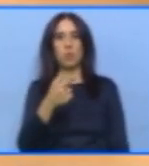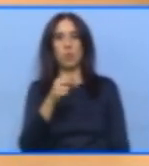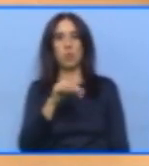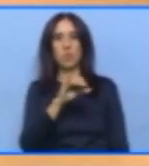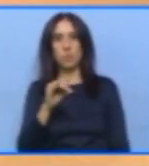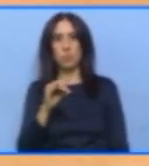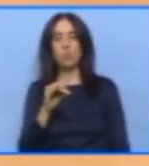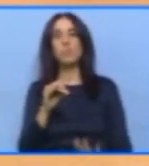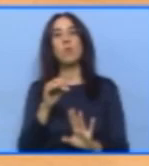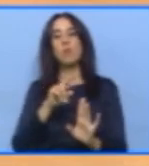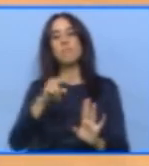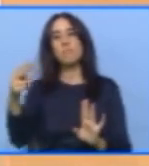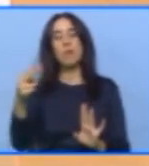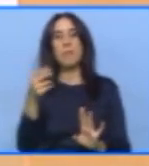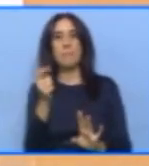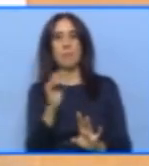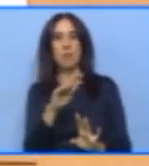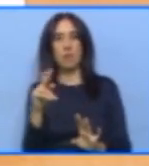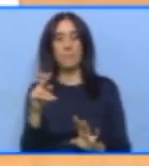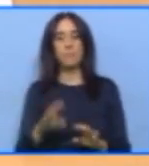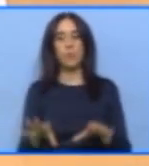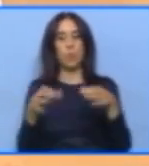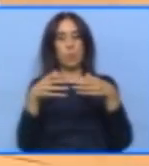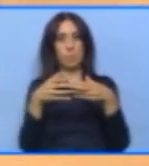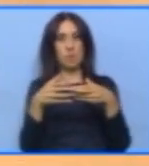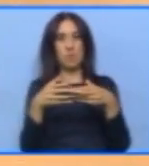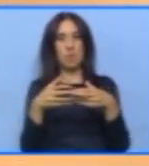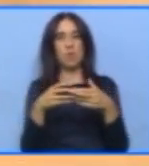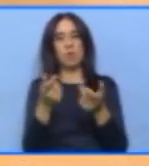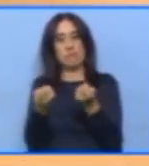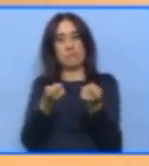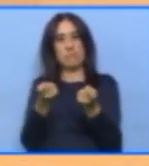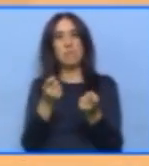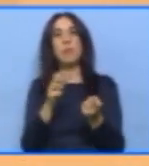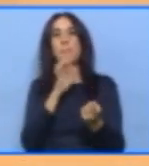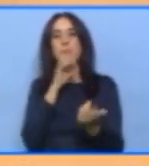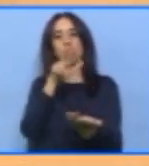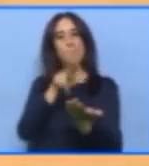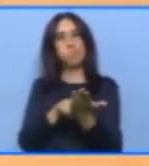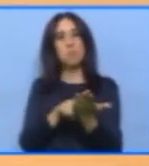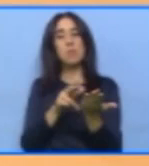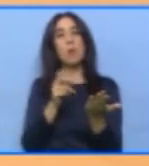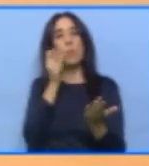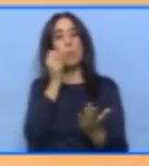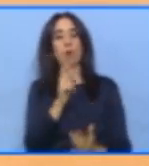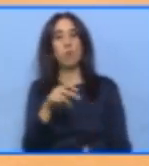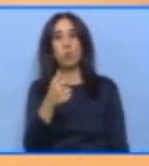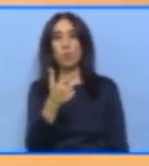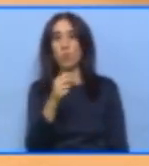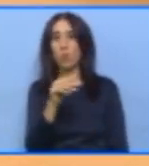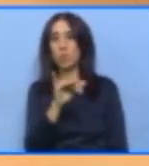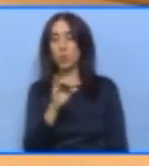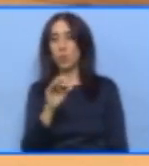Beira, o Comitê Governamental de Aprovação de Bispos chumbou o António Ribeiro para a